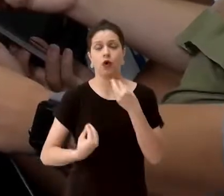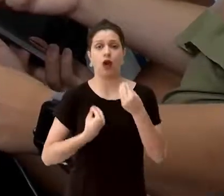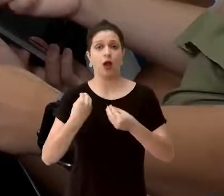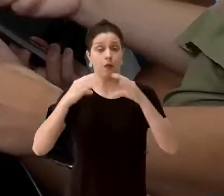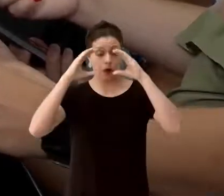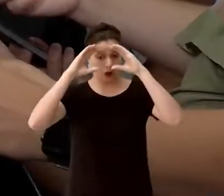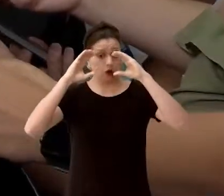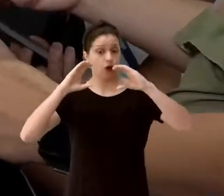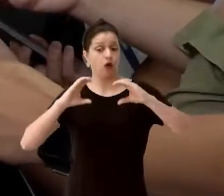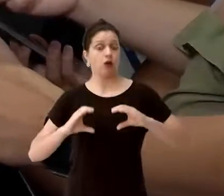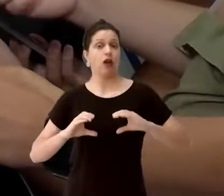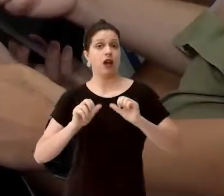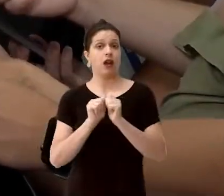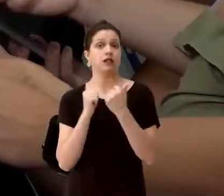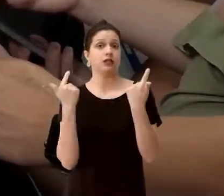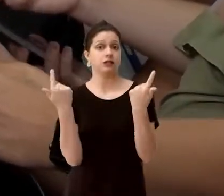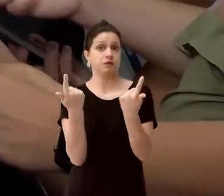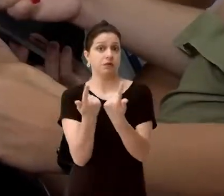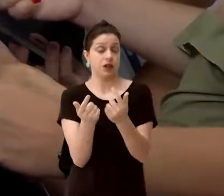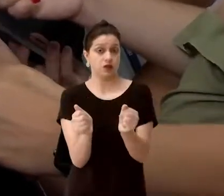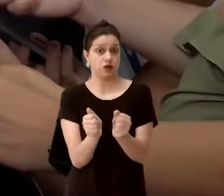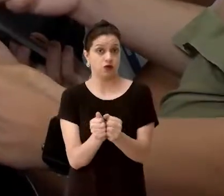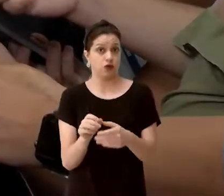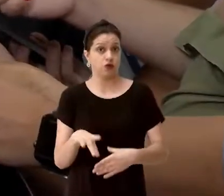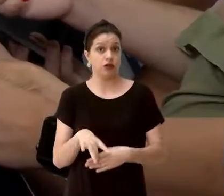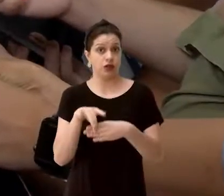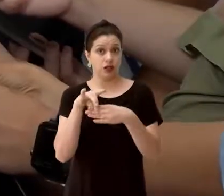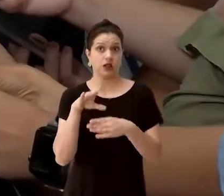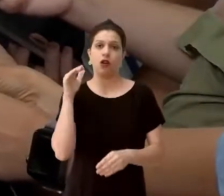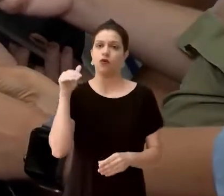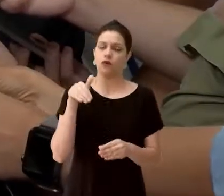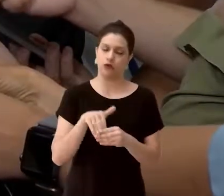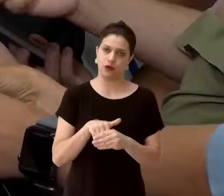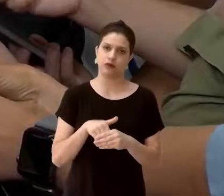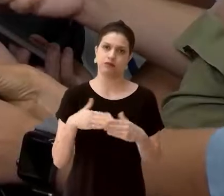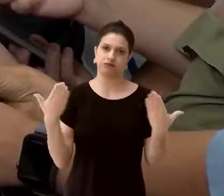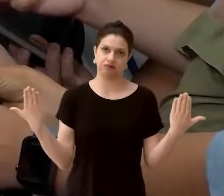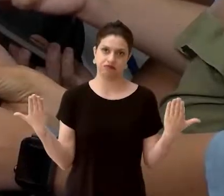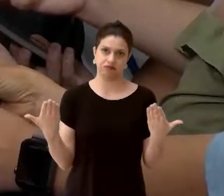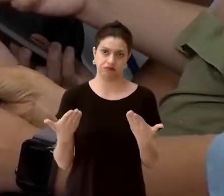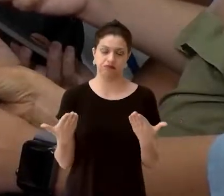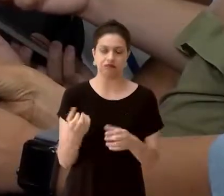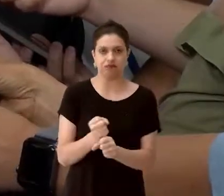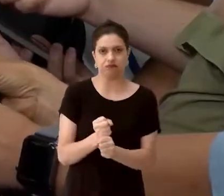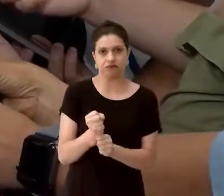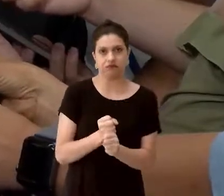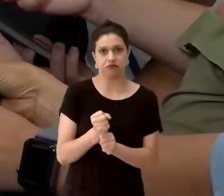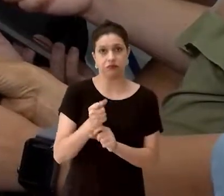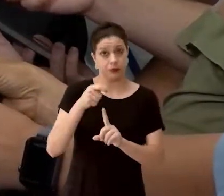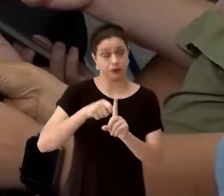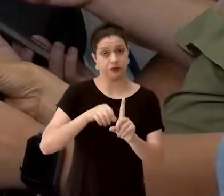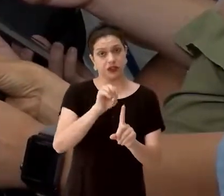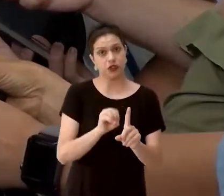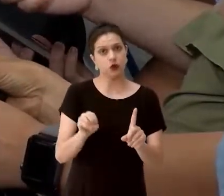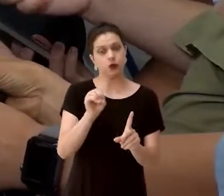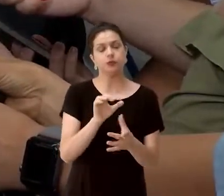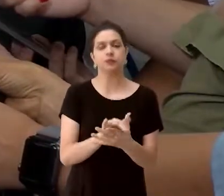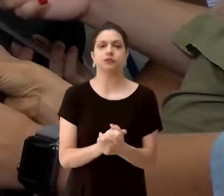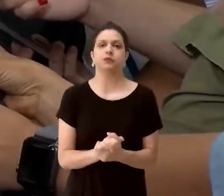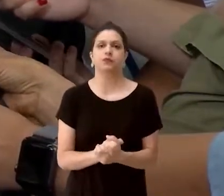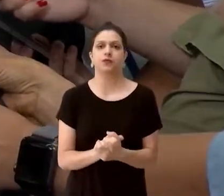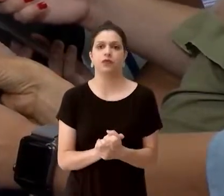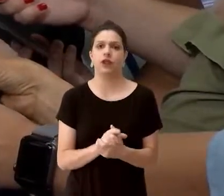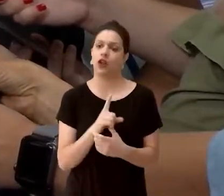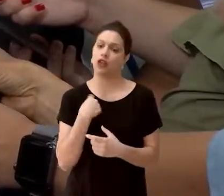líderes nas eleições municipais que aí virão no próximo mês de outubro. Então, nós temos que nos preparar para isso e a